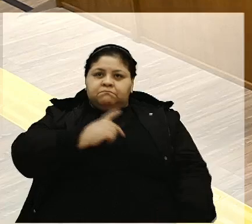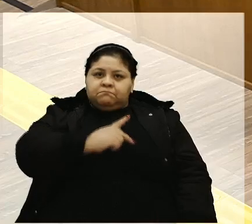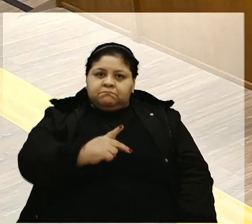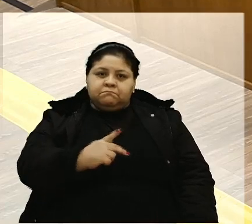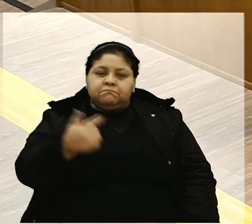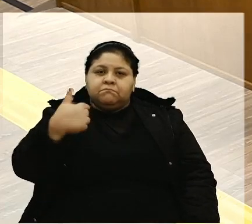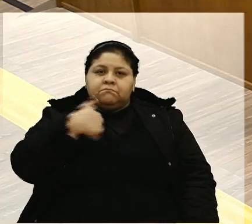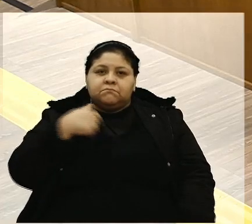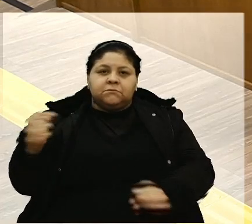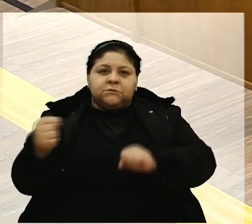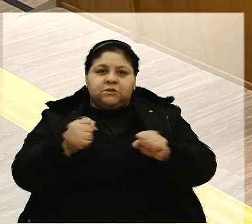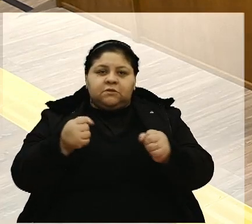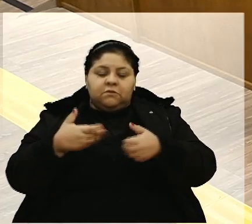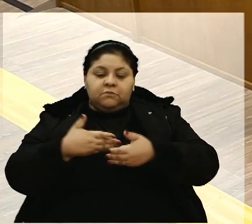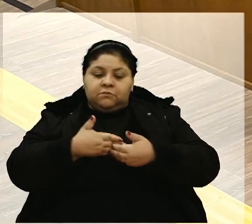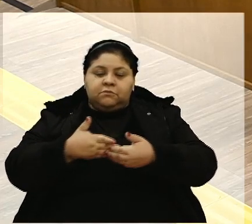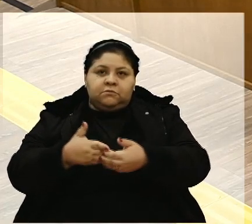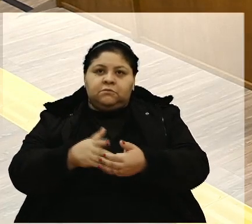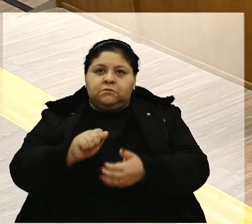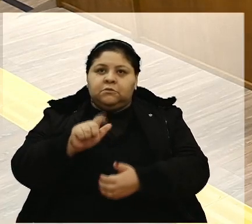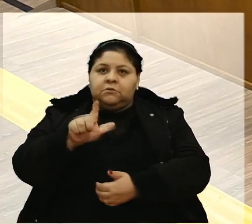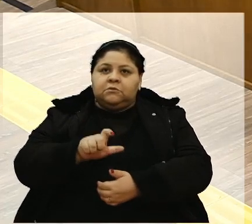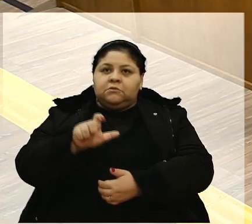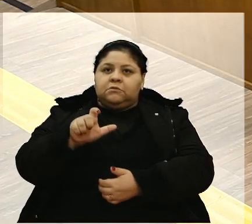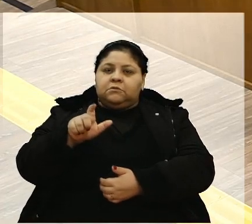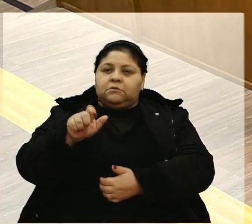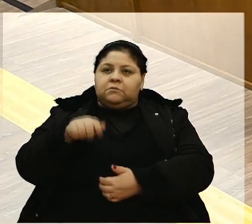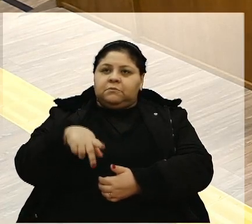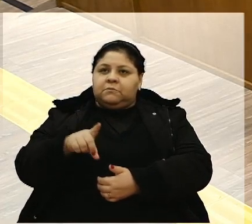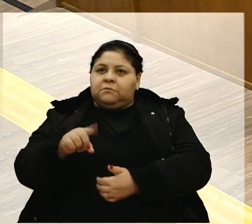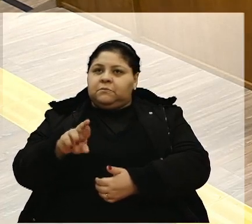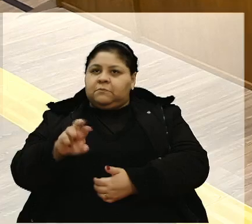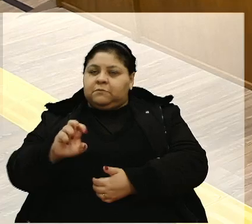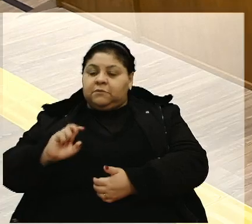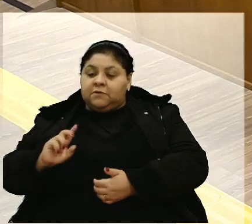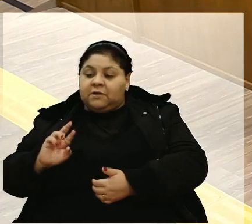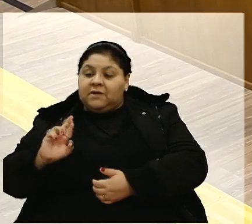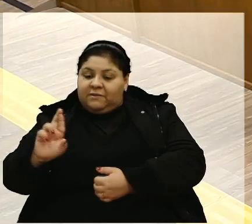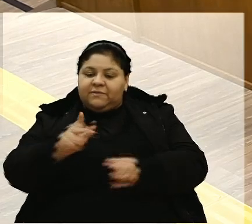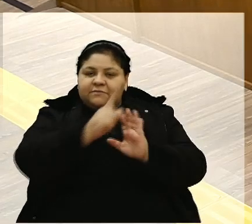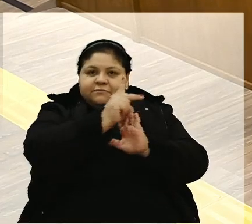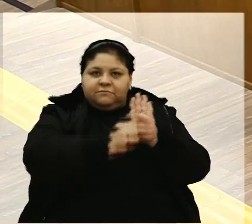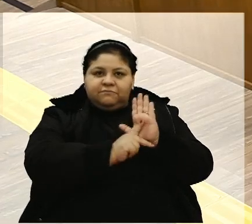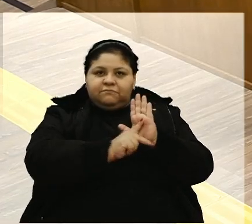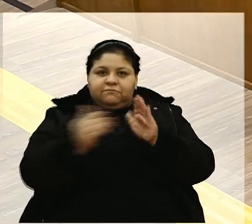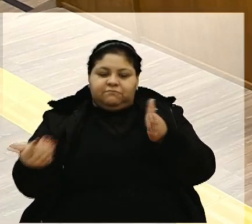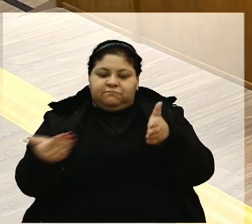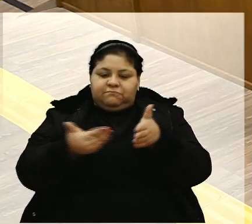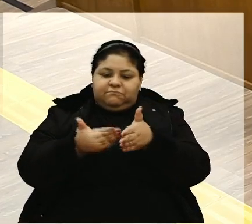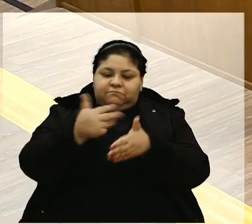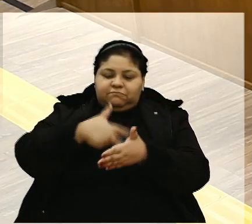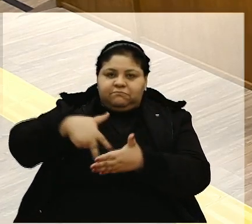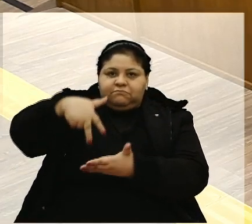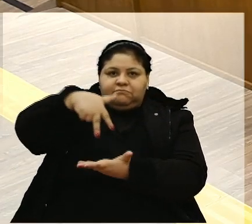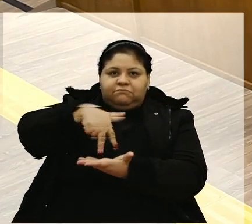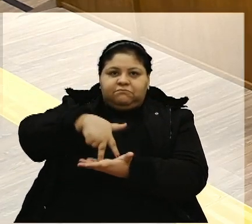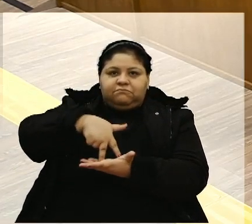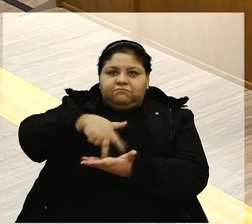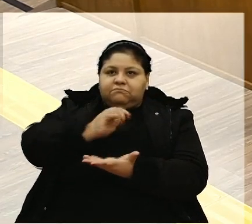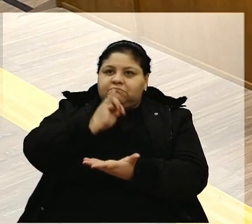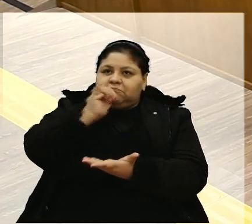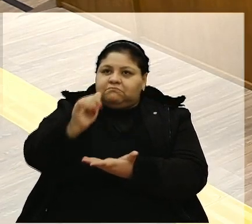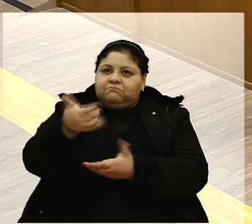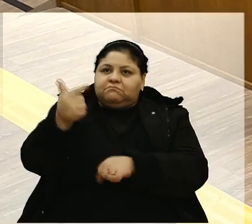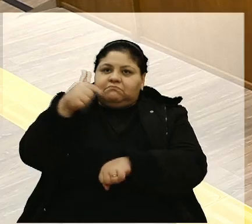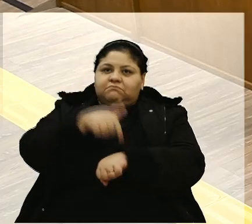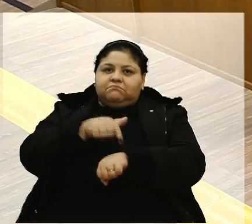possa acompanhar o Alexandre Silvestrin, representante do Inspirar 365, até a tribuna para a manifestação pelo tempo